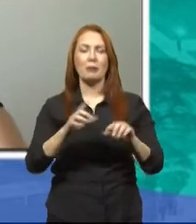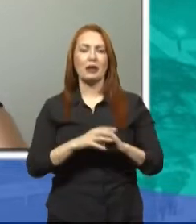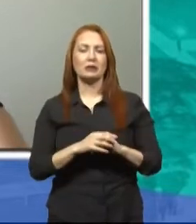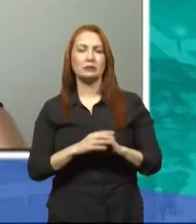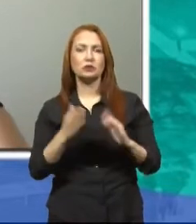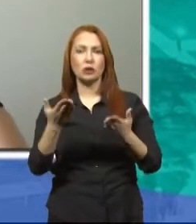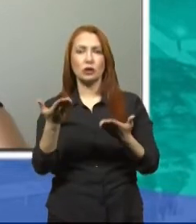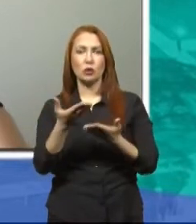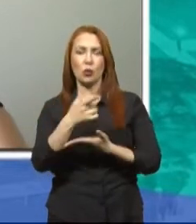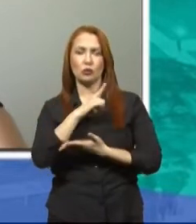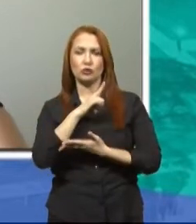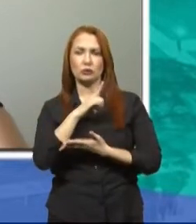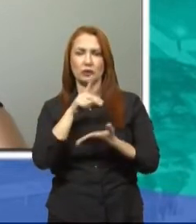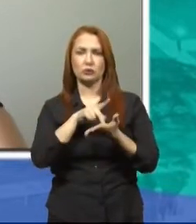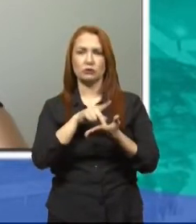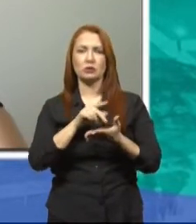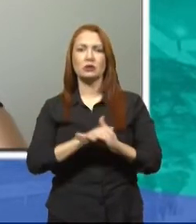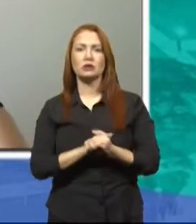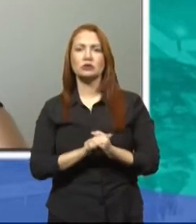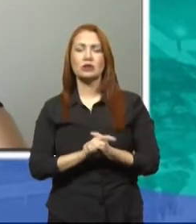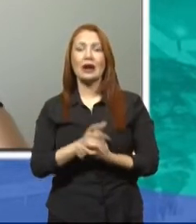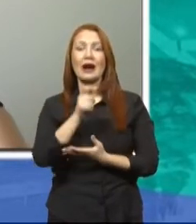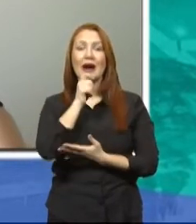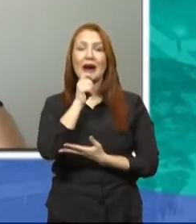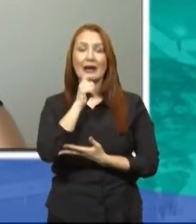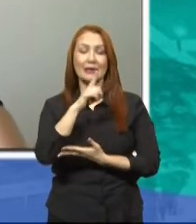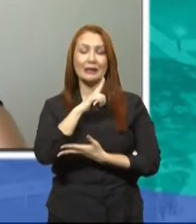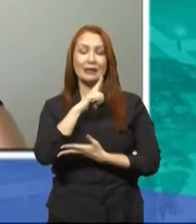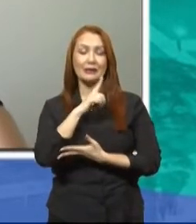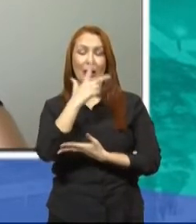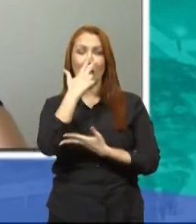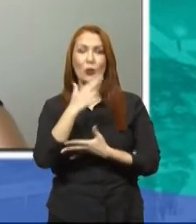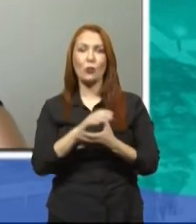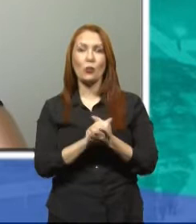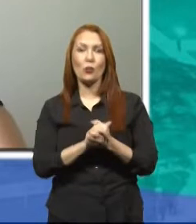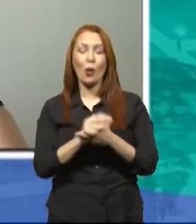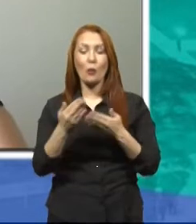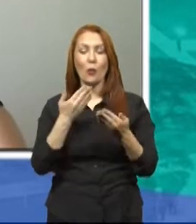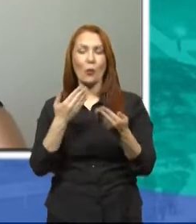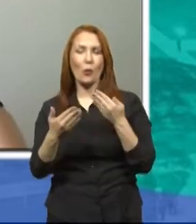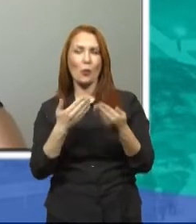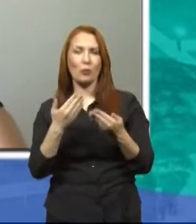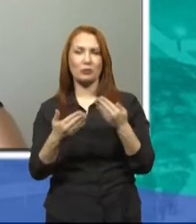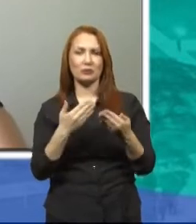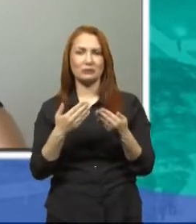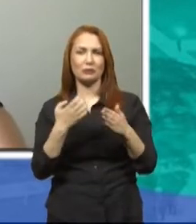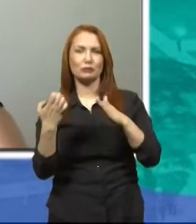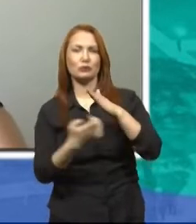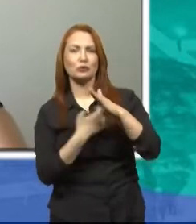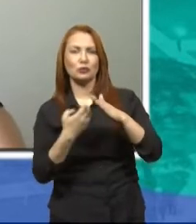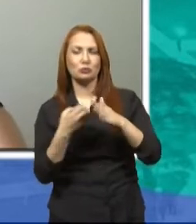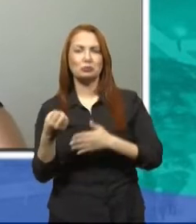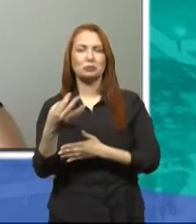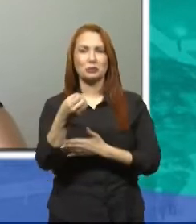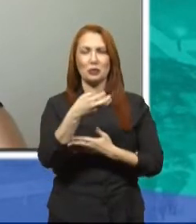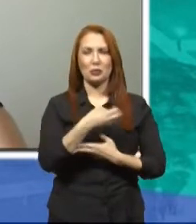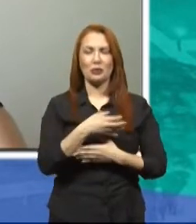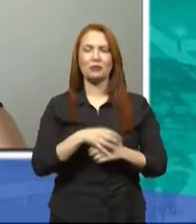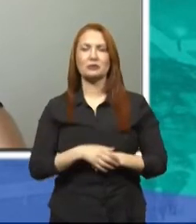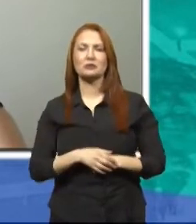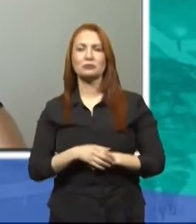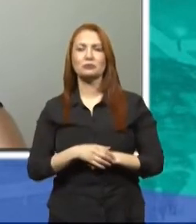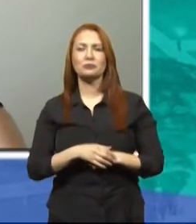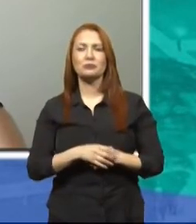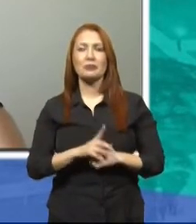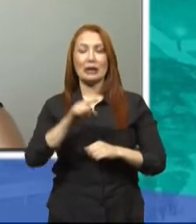de desempenho, então, ainda estão para ser colocados à prova pelas startups, pelo ecossistema de inovação nacional e mundial. Então, na